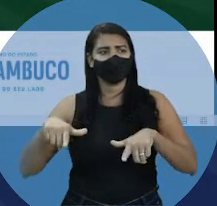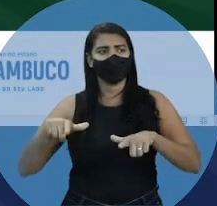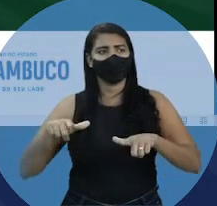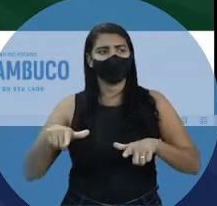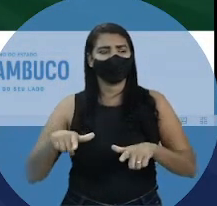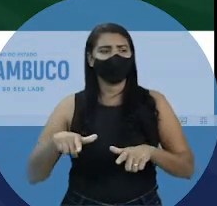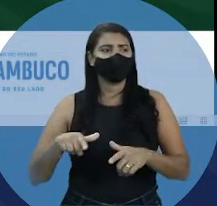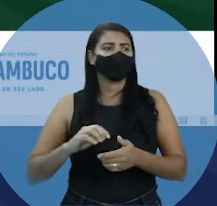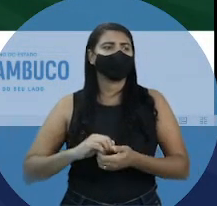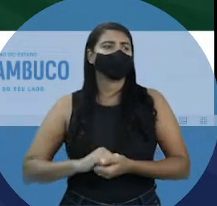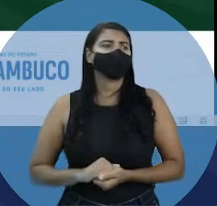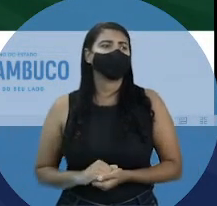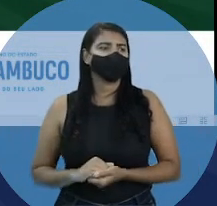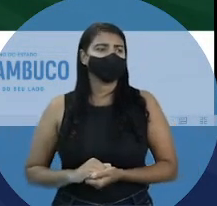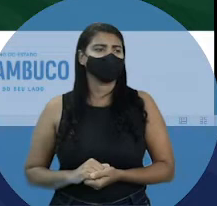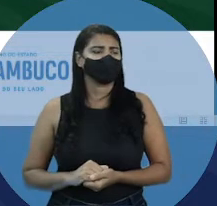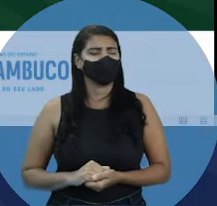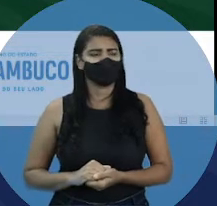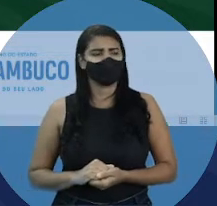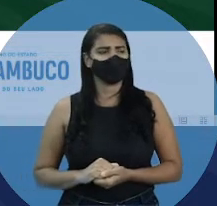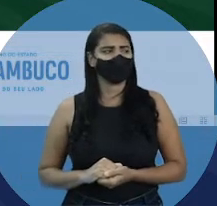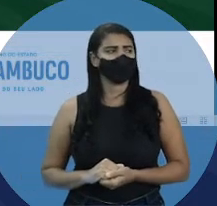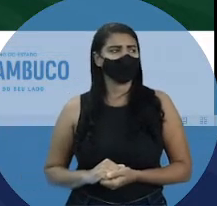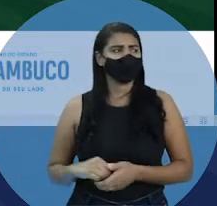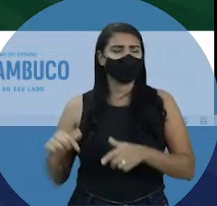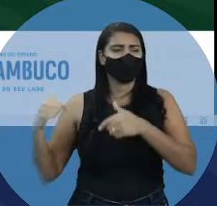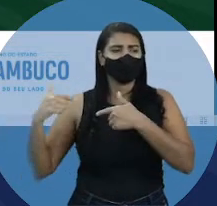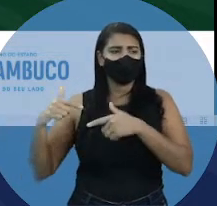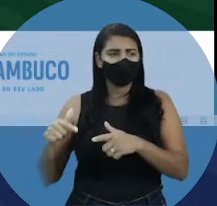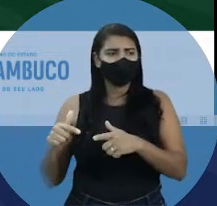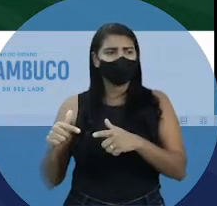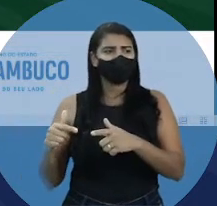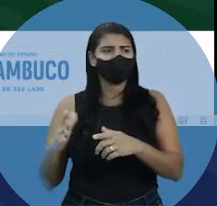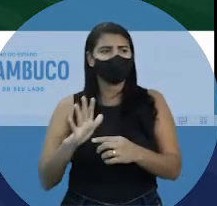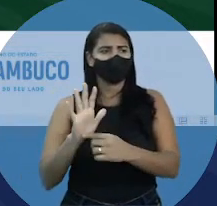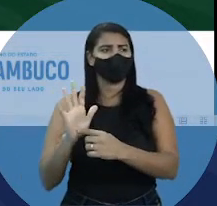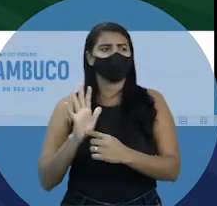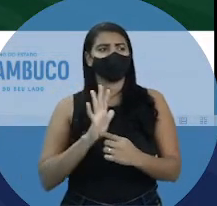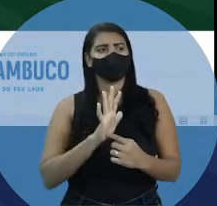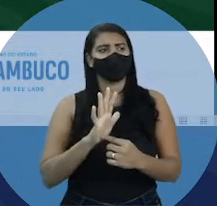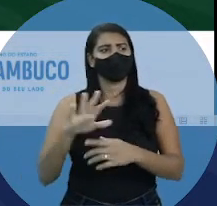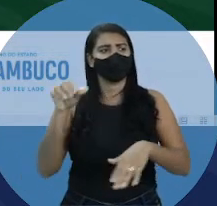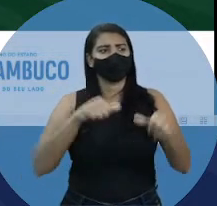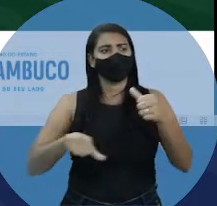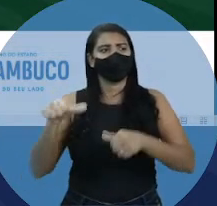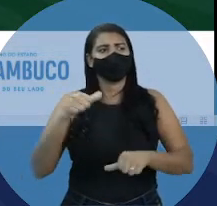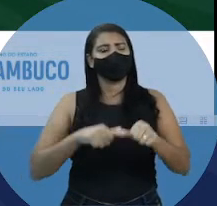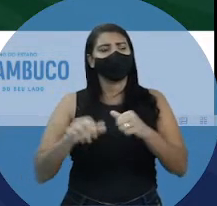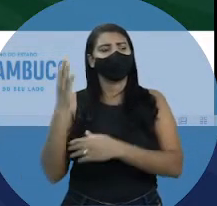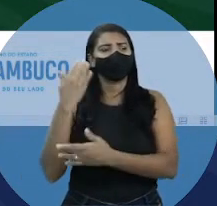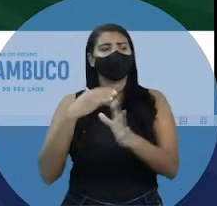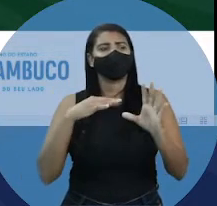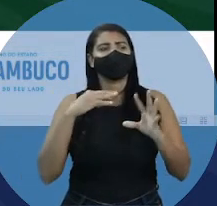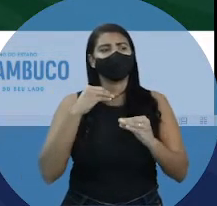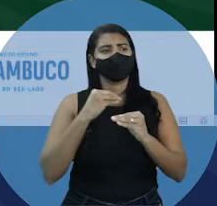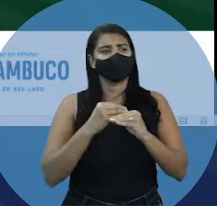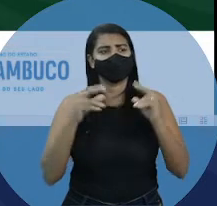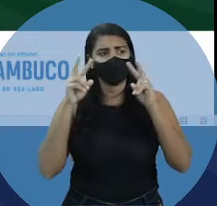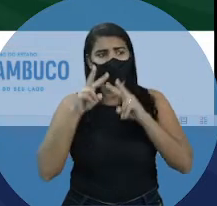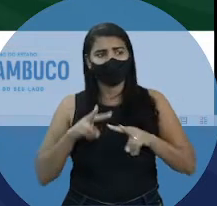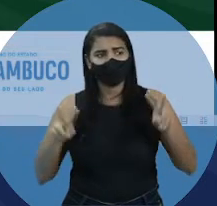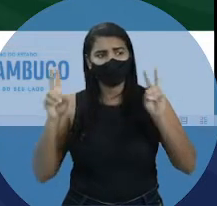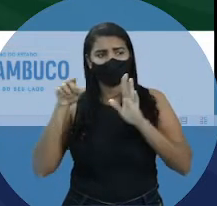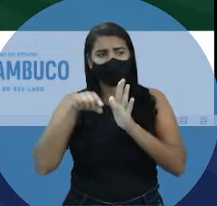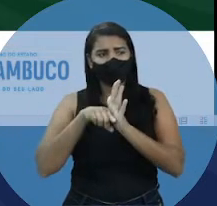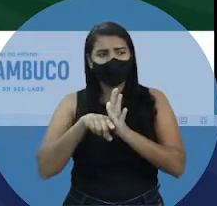Serrita. E o trabalho é intitulado Análise Ambiental, construindo visões